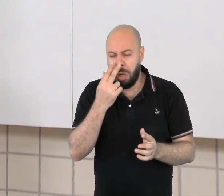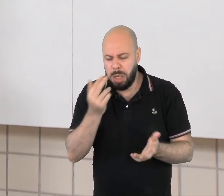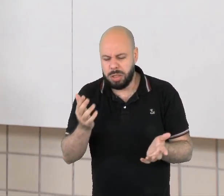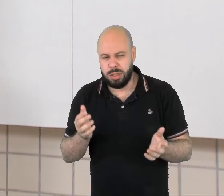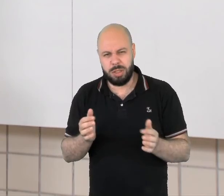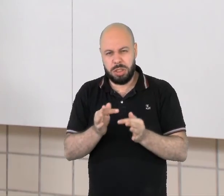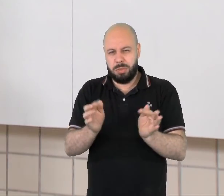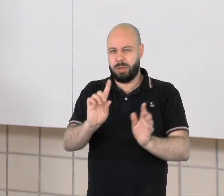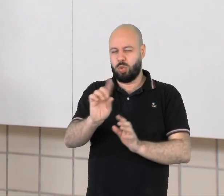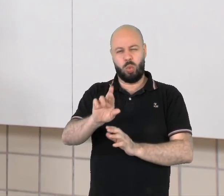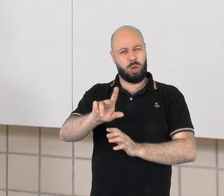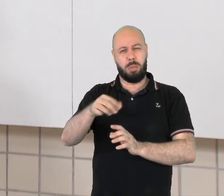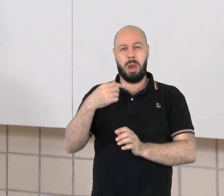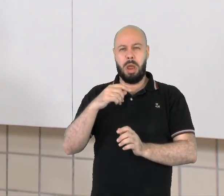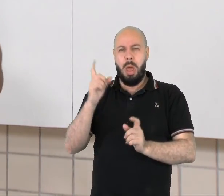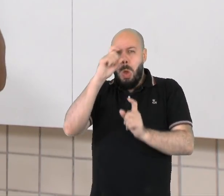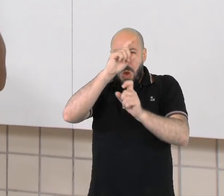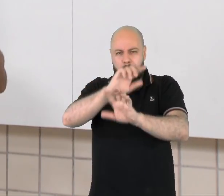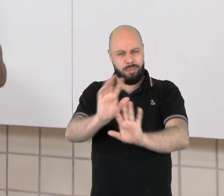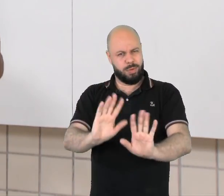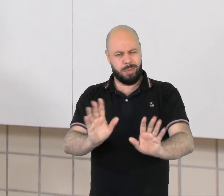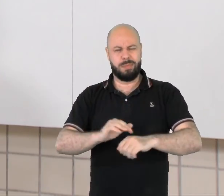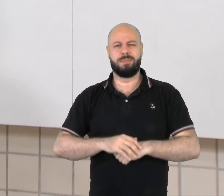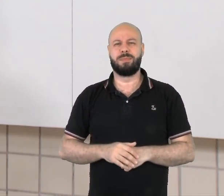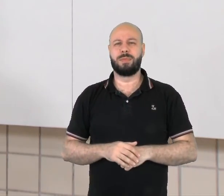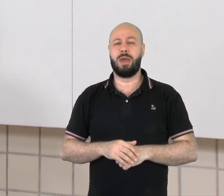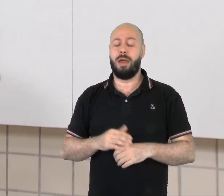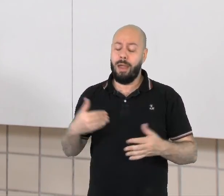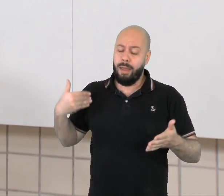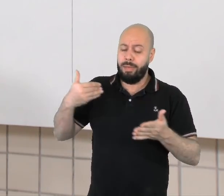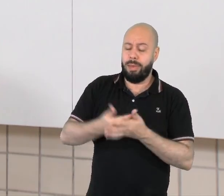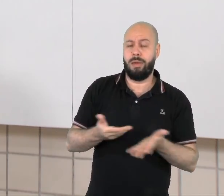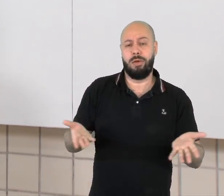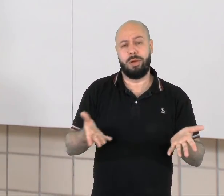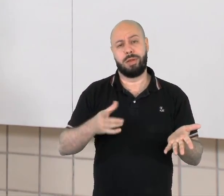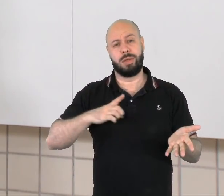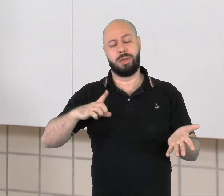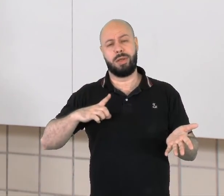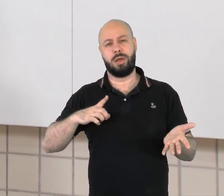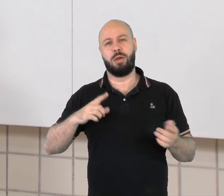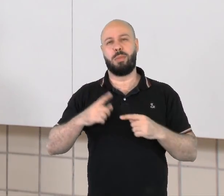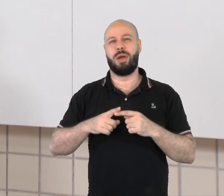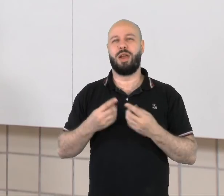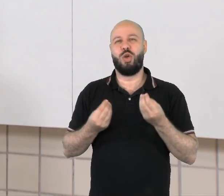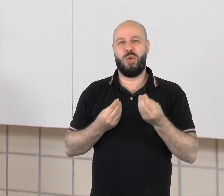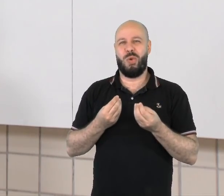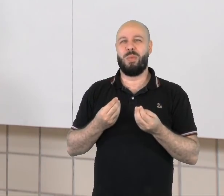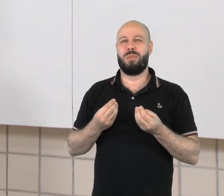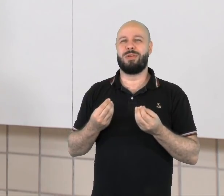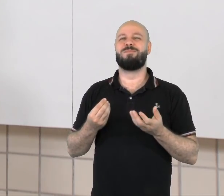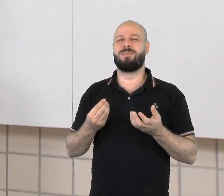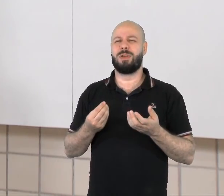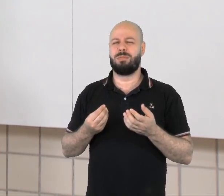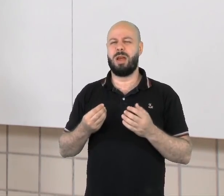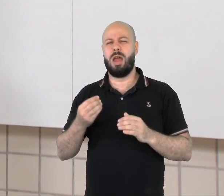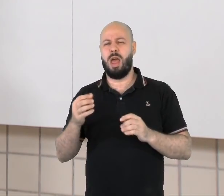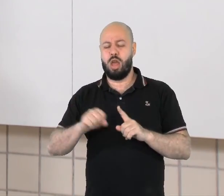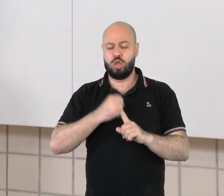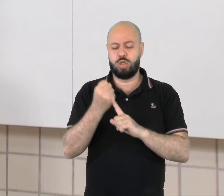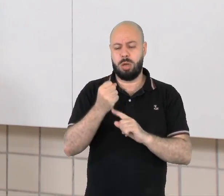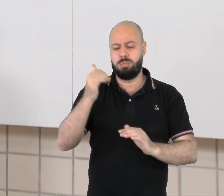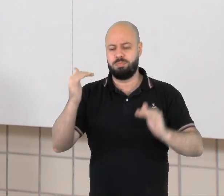tão complicado. Mas eles existem até hoje e eles formaram muito essa questão da desigualdade no